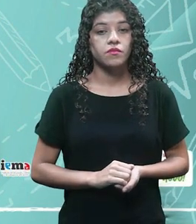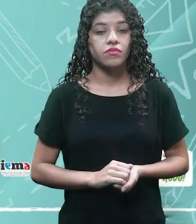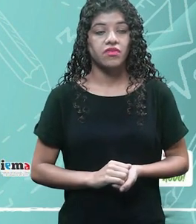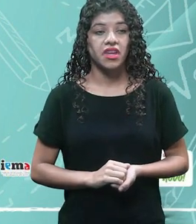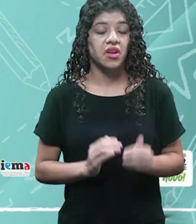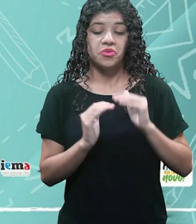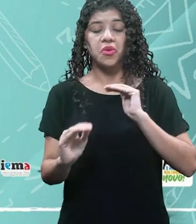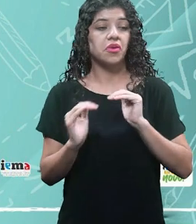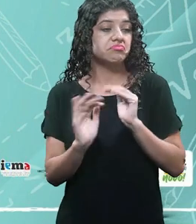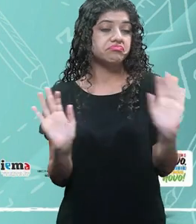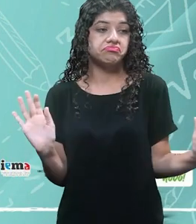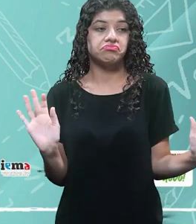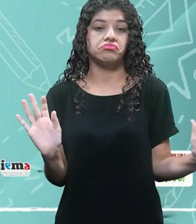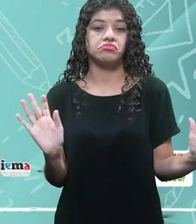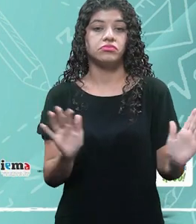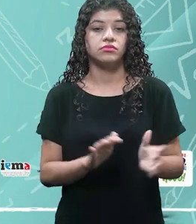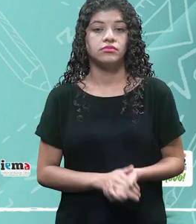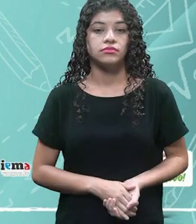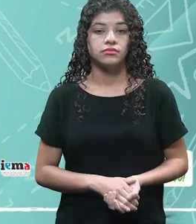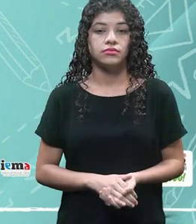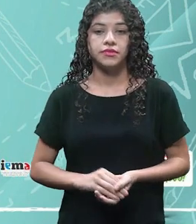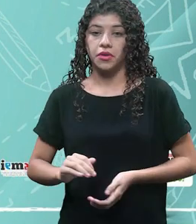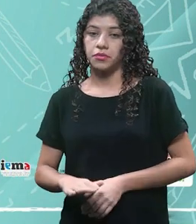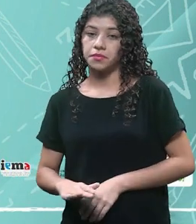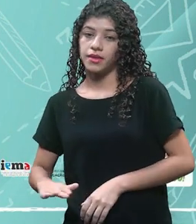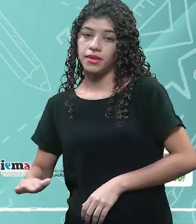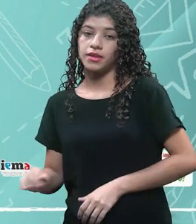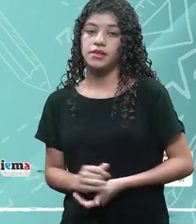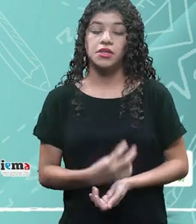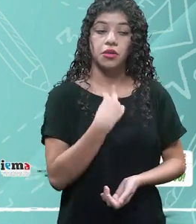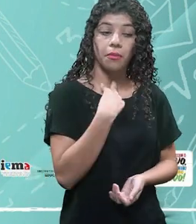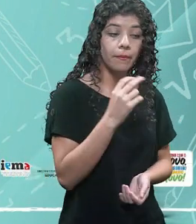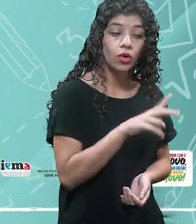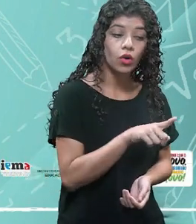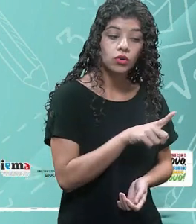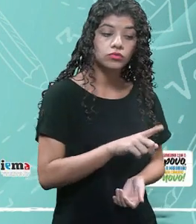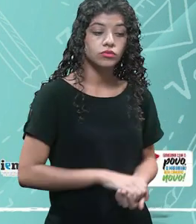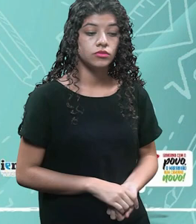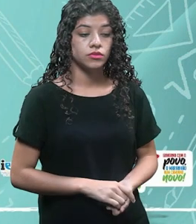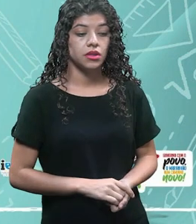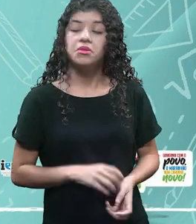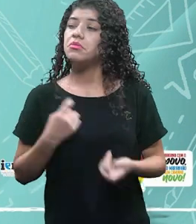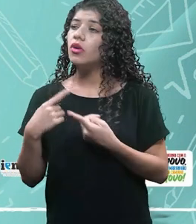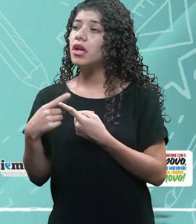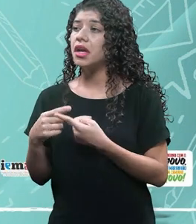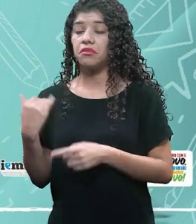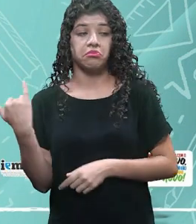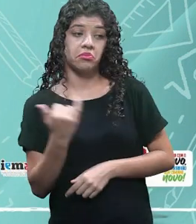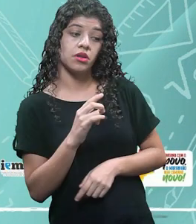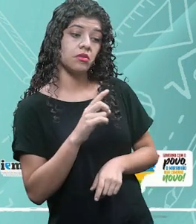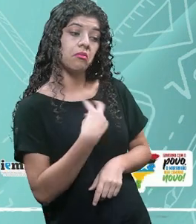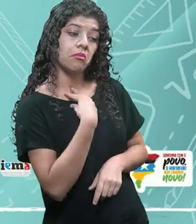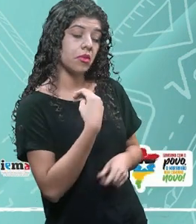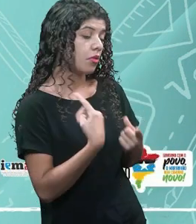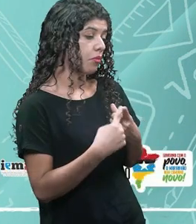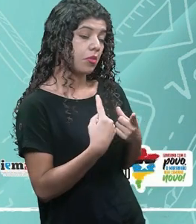contra porque sou contra isso a gente fala quando a gente é criança lembra quando os pais Falam assim ah não pode isso mas pai por que que não pode porque não a